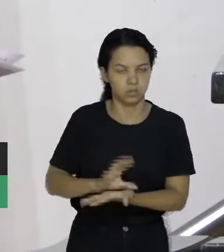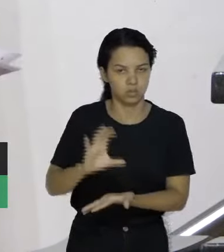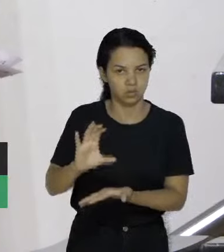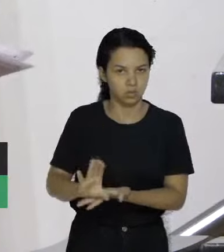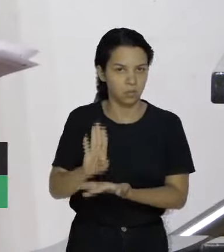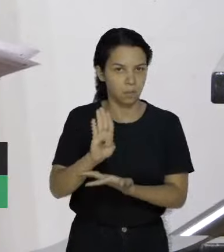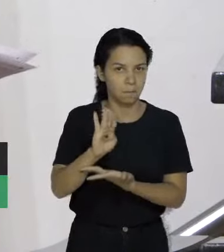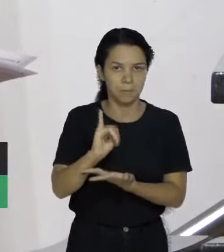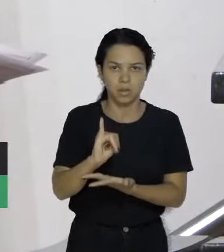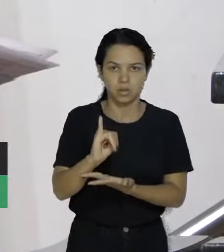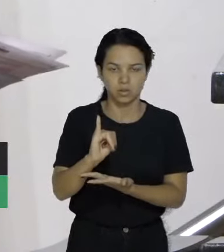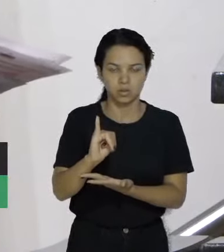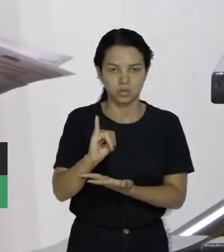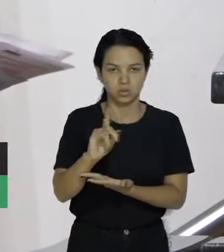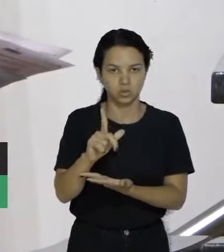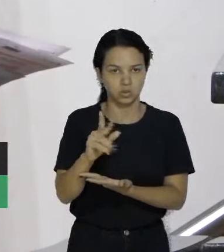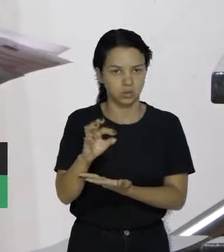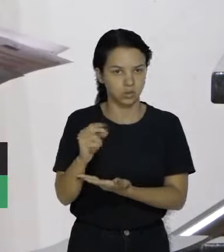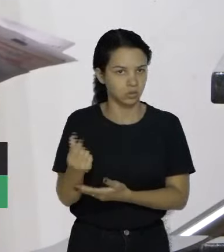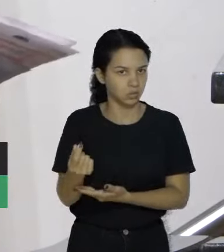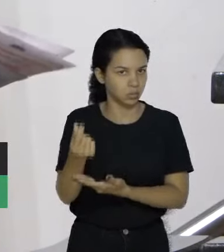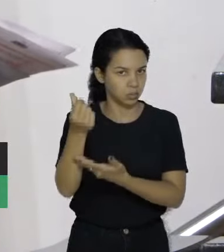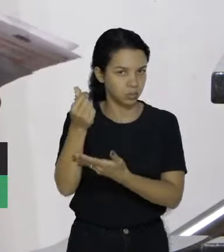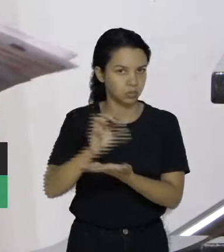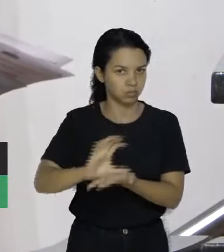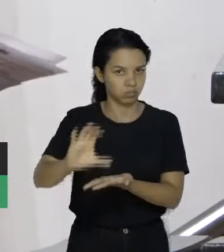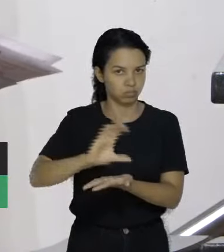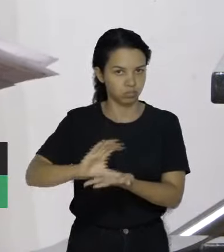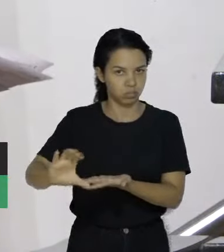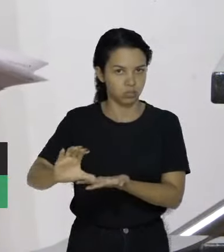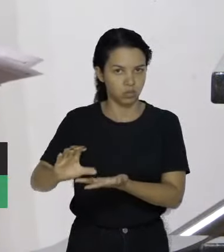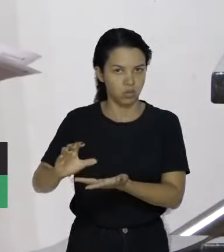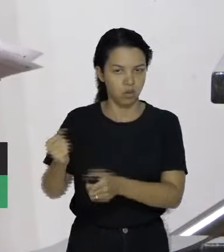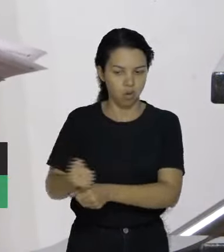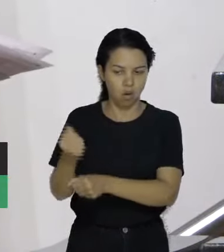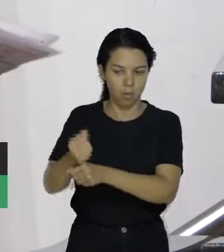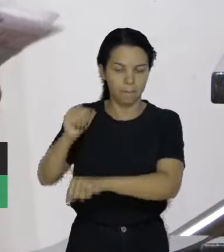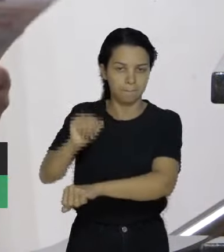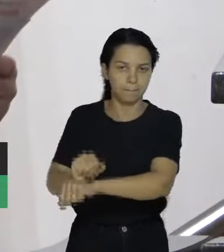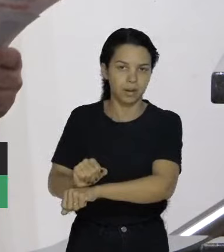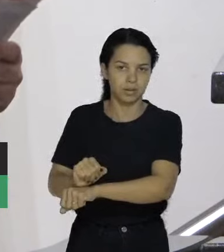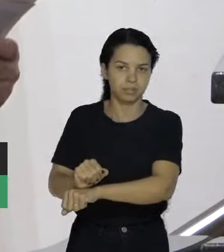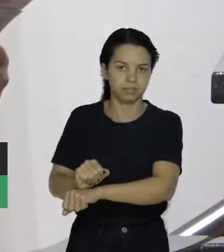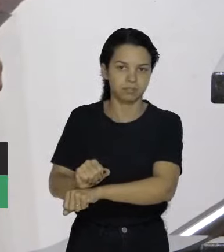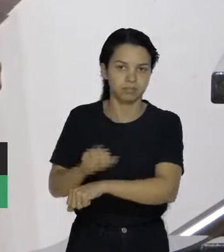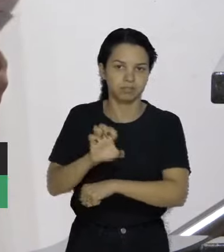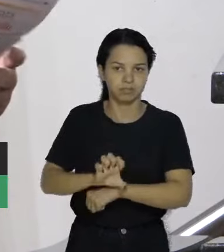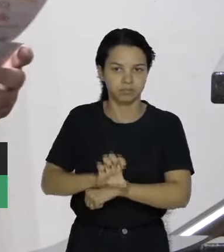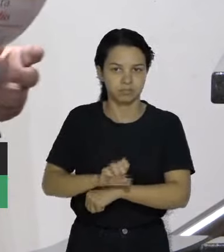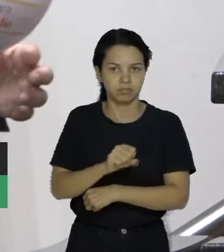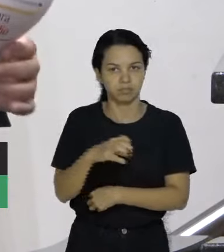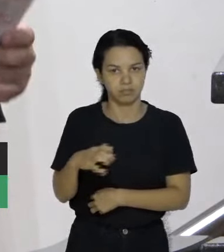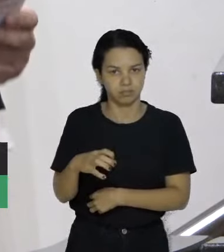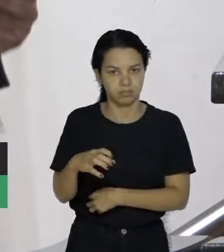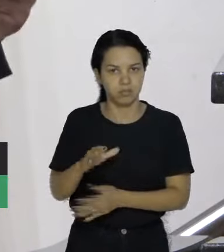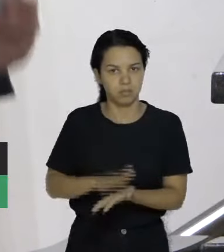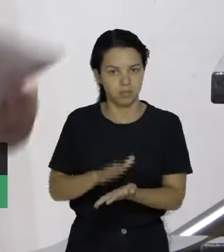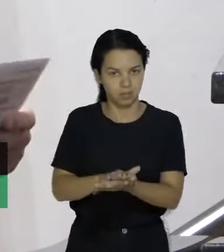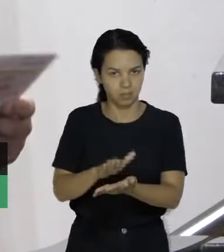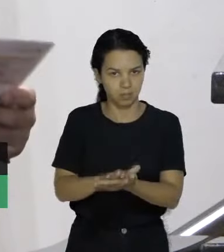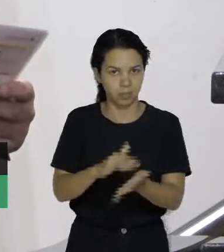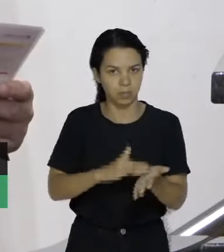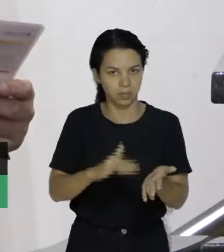que foram repassados e obras hoje paralisadas do Estado de Santa Catarina então é Parabéns secretária de